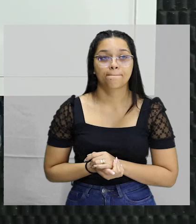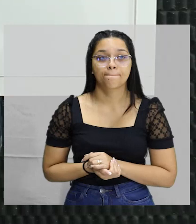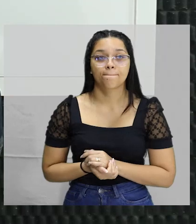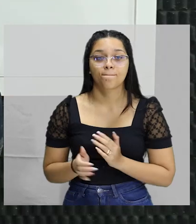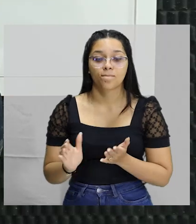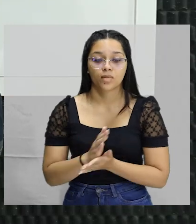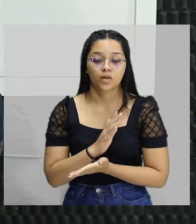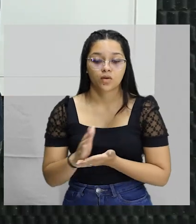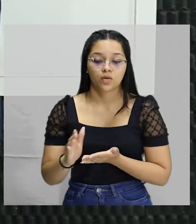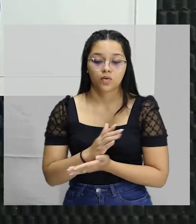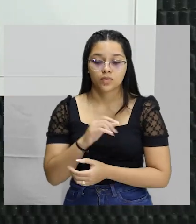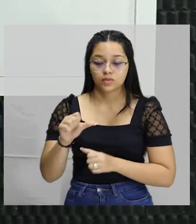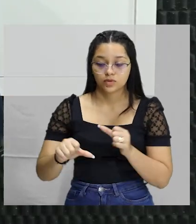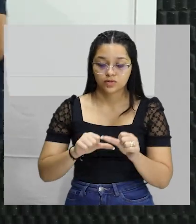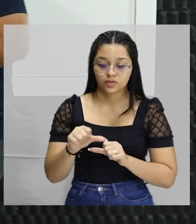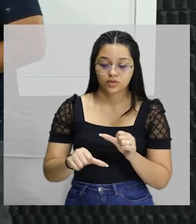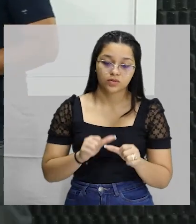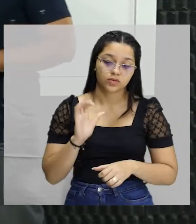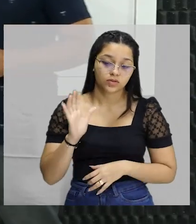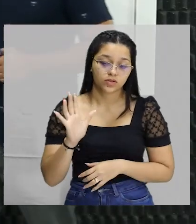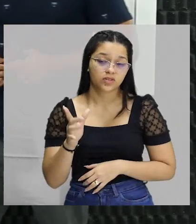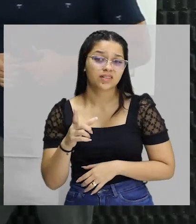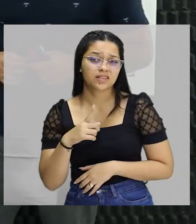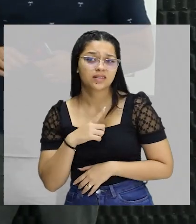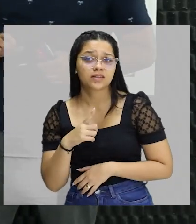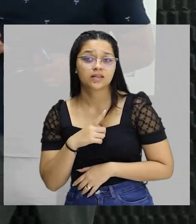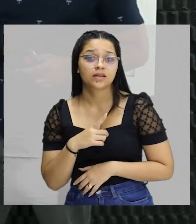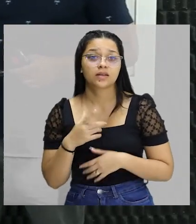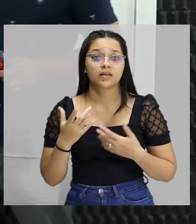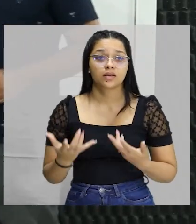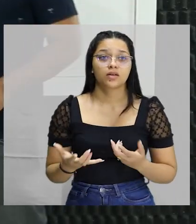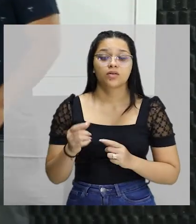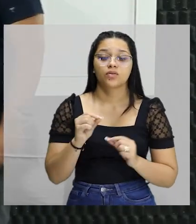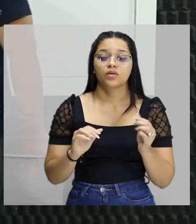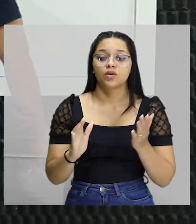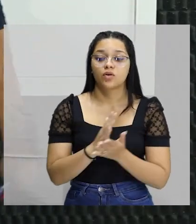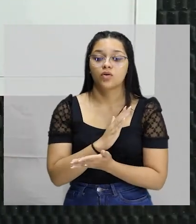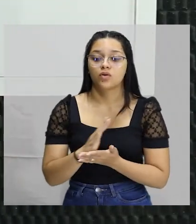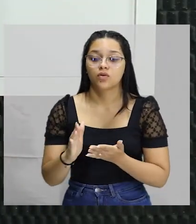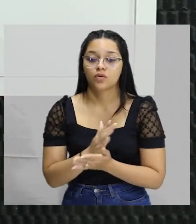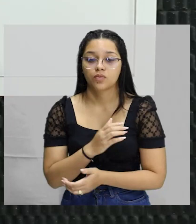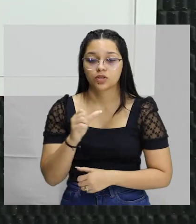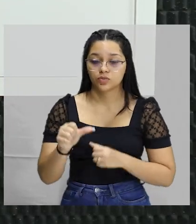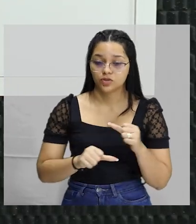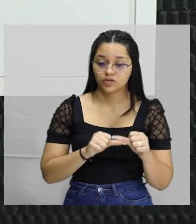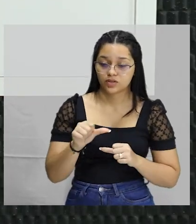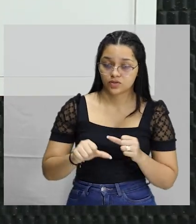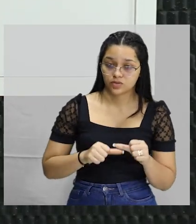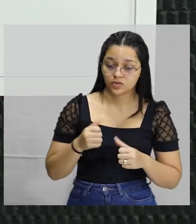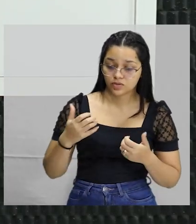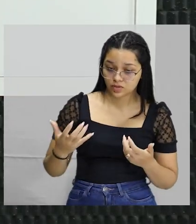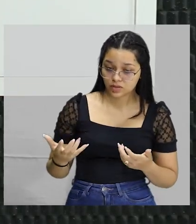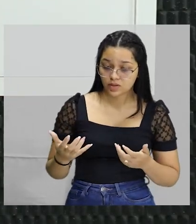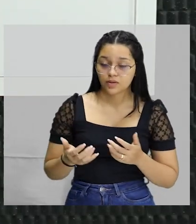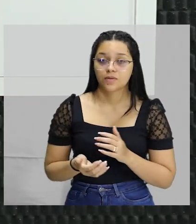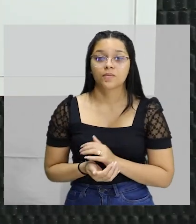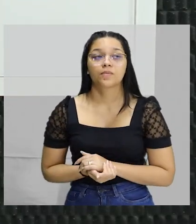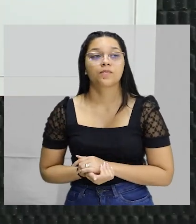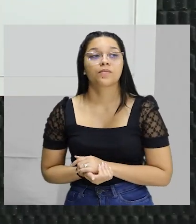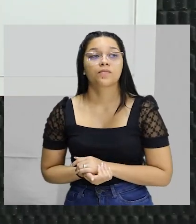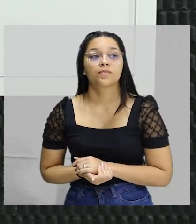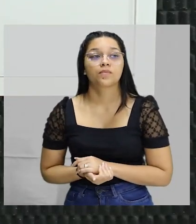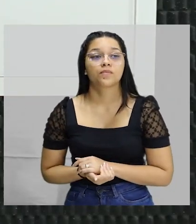algumas modificações, aí já entra mais específico, certo? Algumas modificações, né,